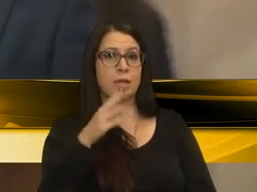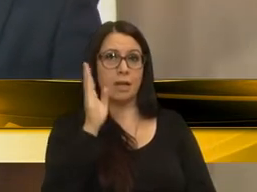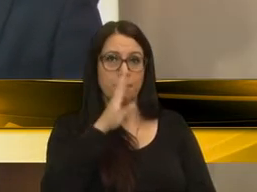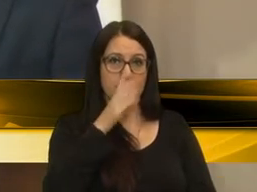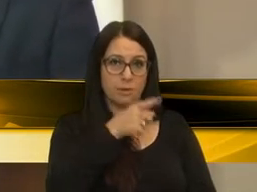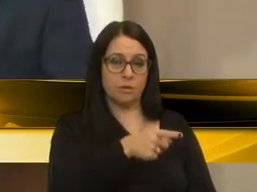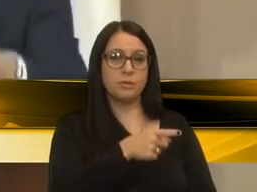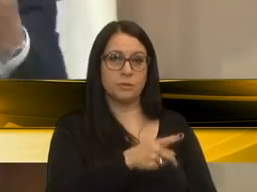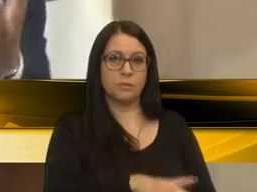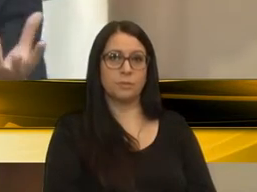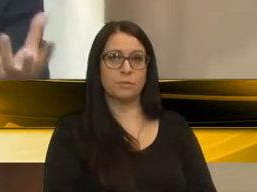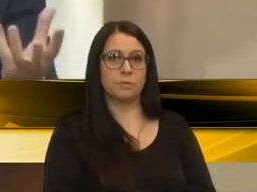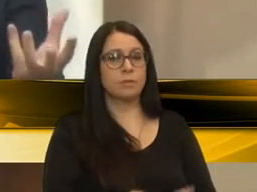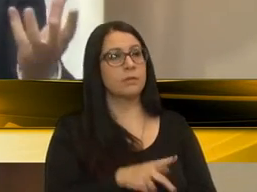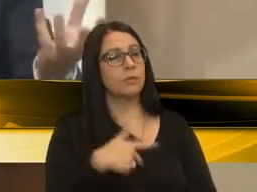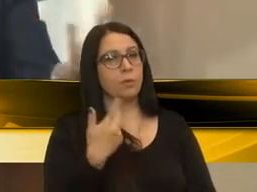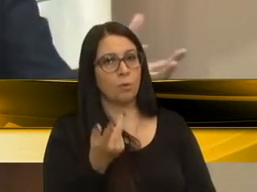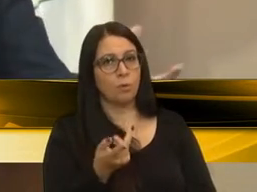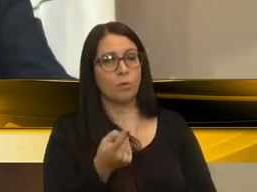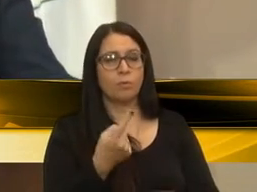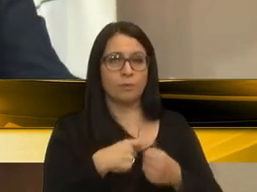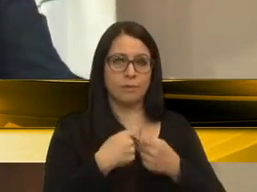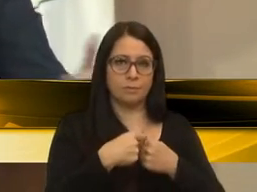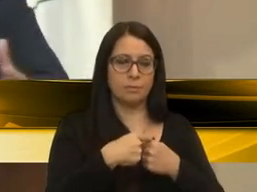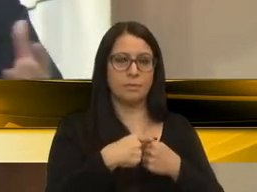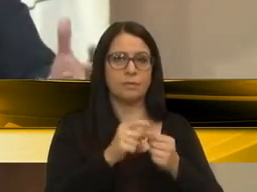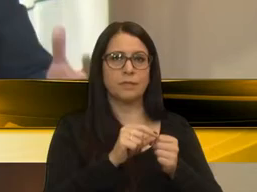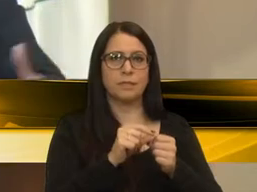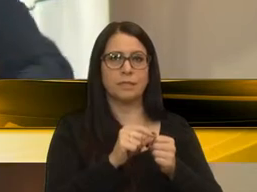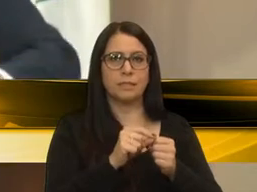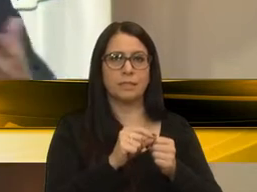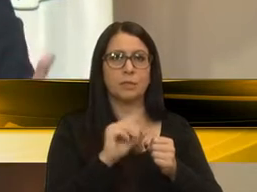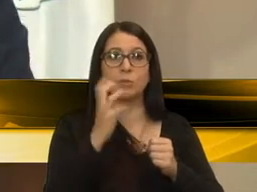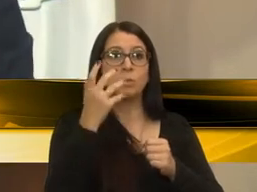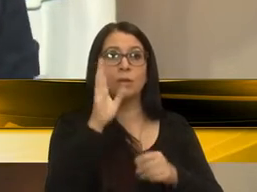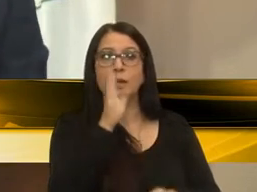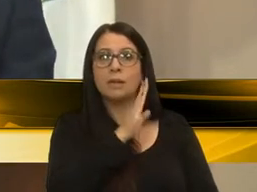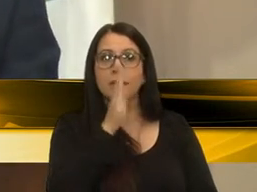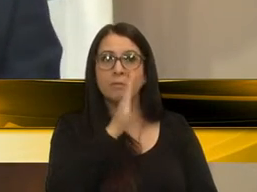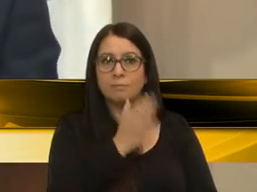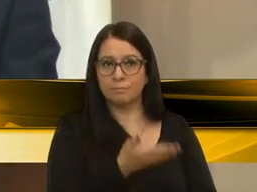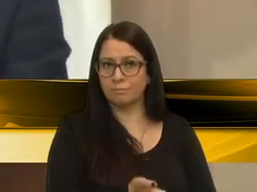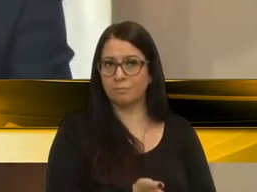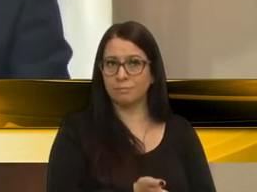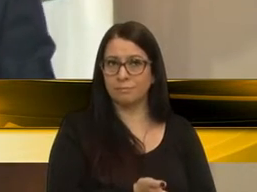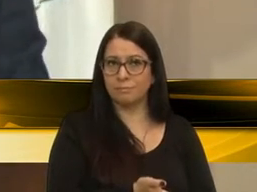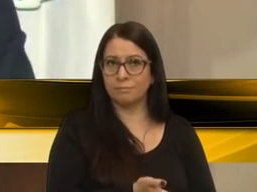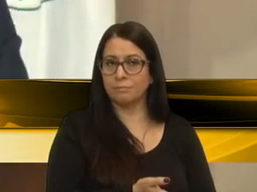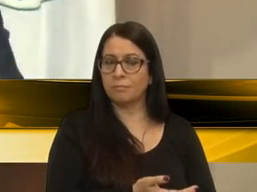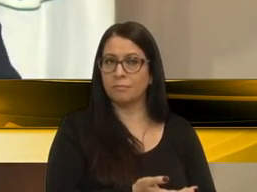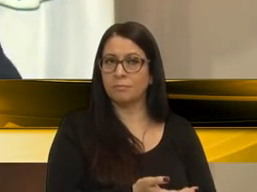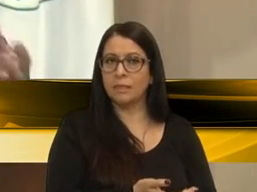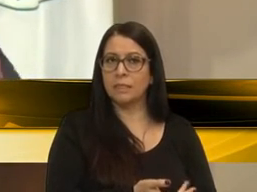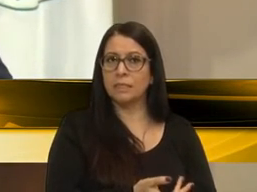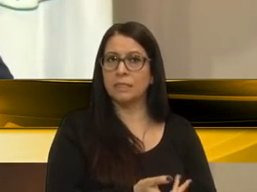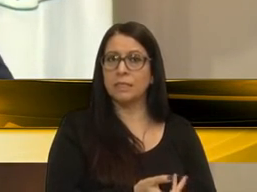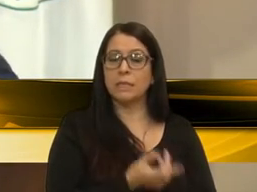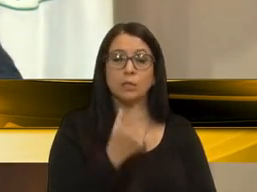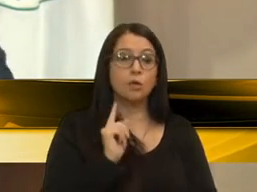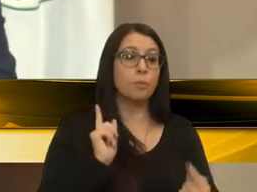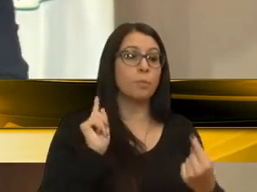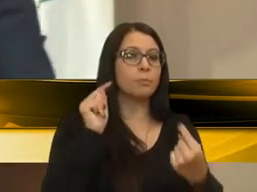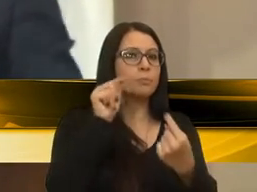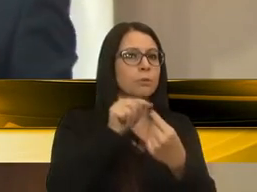questão, e o município em si solucionaria rapidamente. É uma questão de intenção